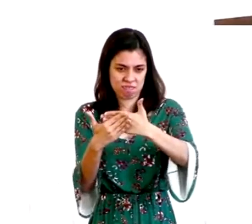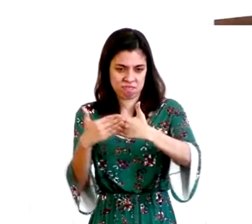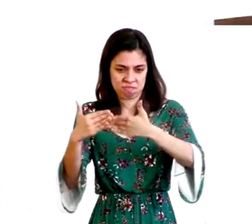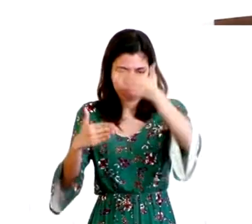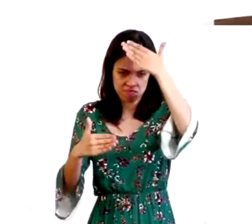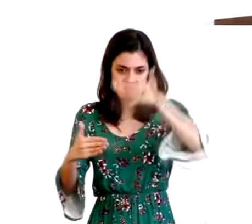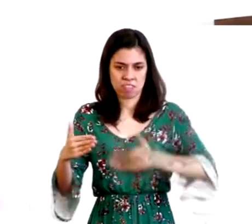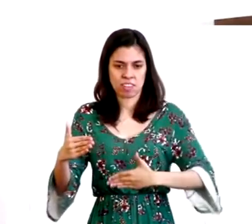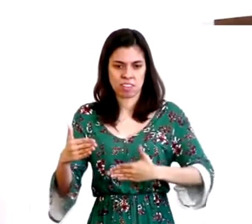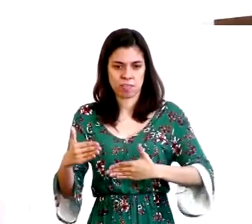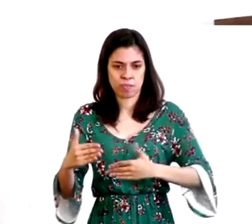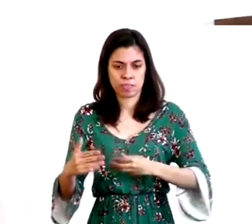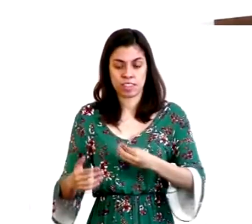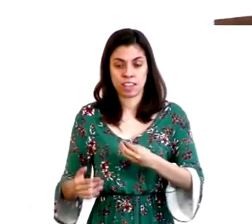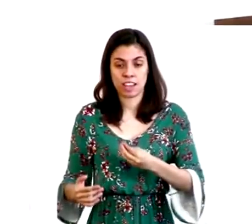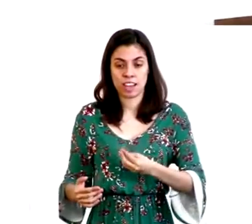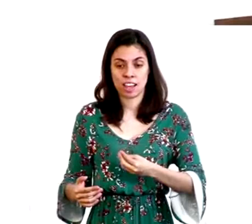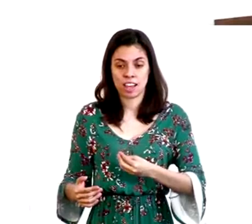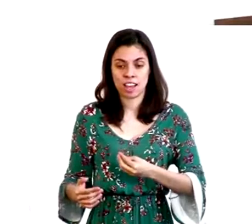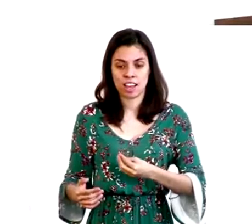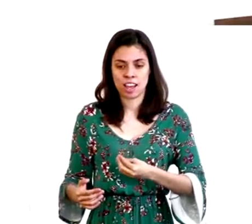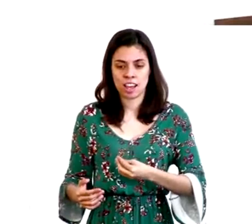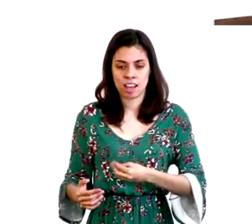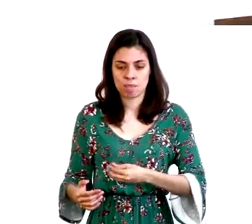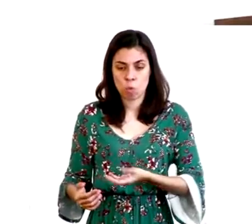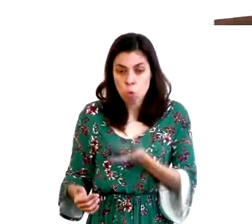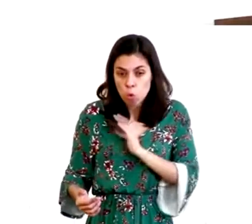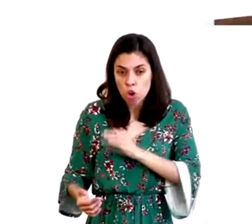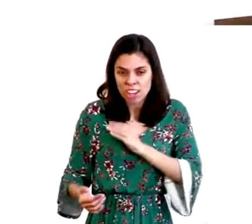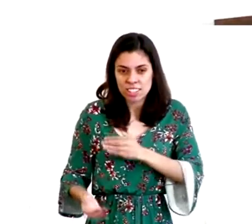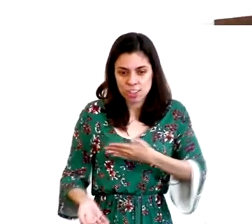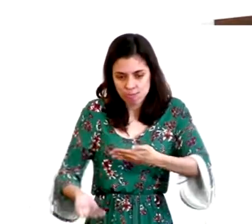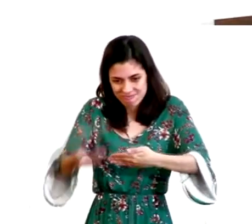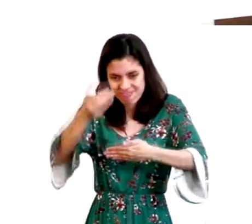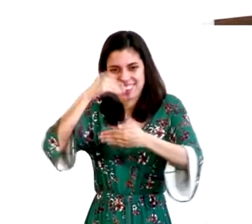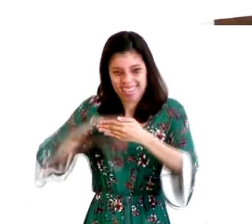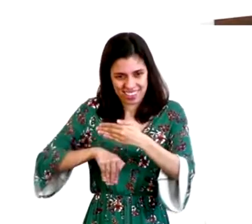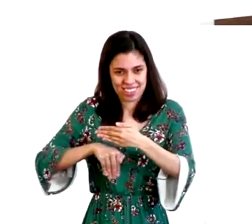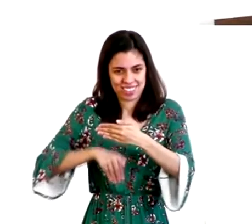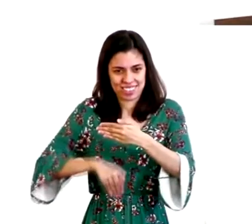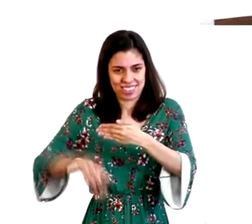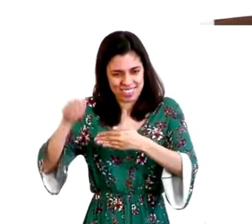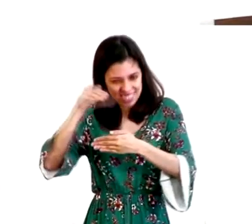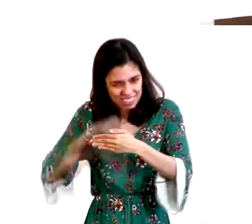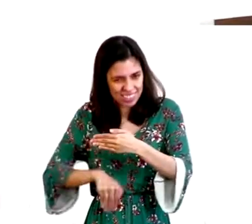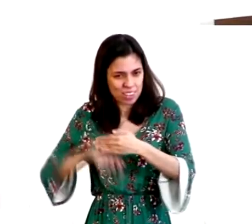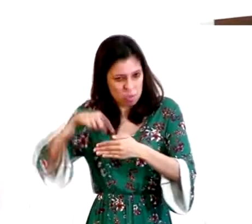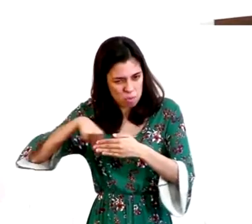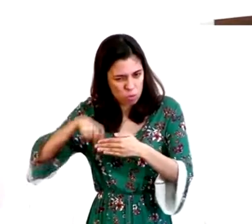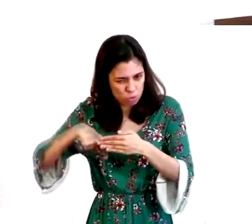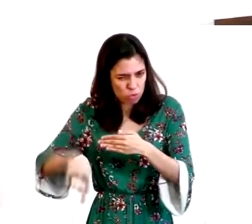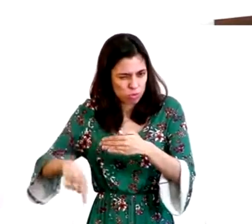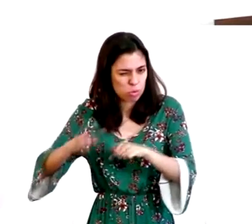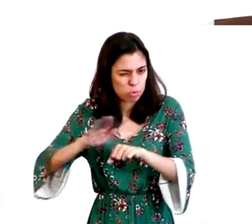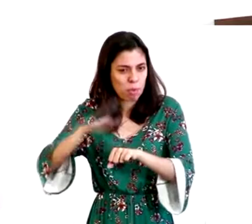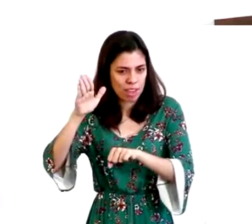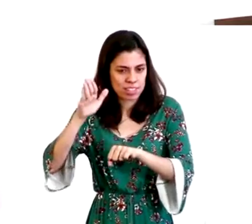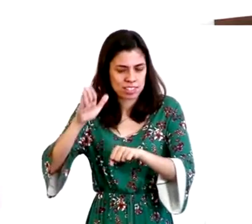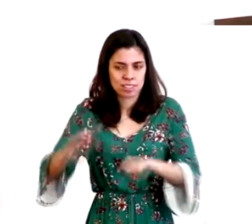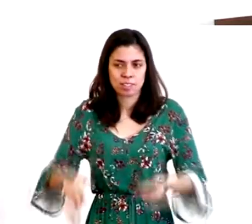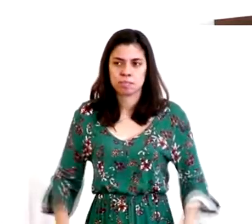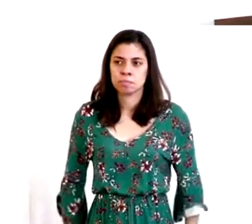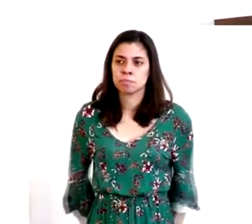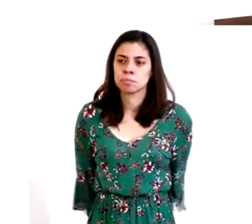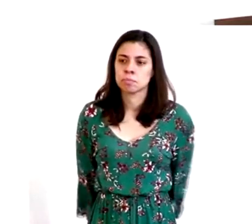do Evangelho de Mateus. Vamos ao seu conteúdo mais específico. Queridos, existem